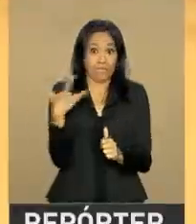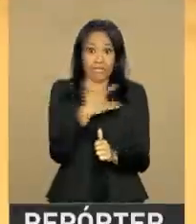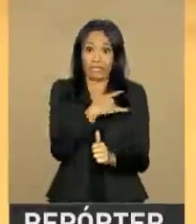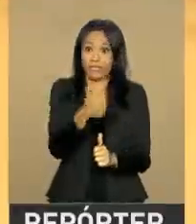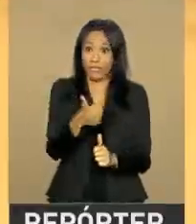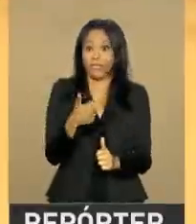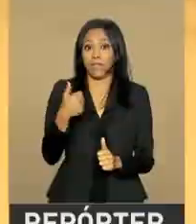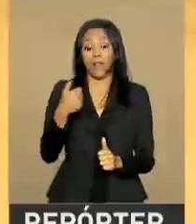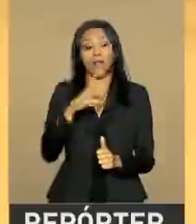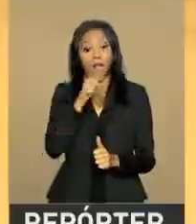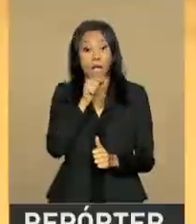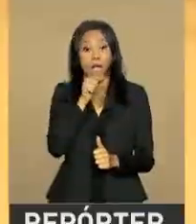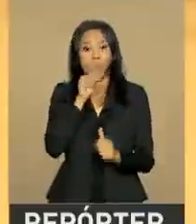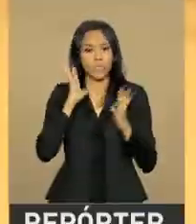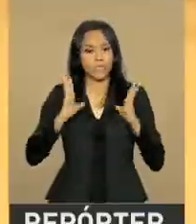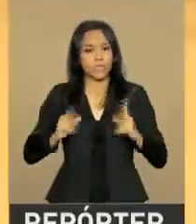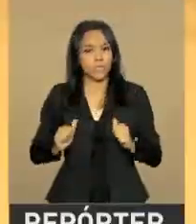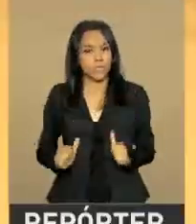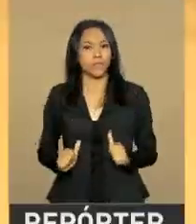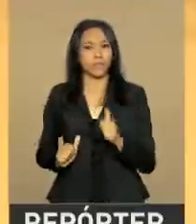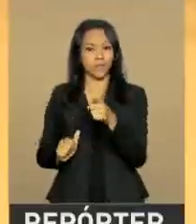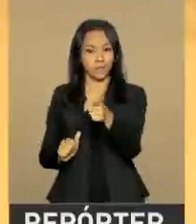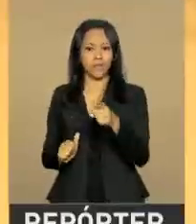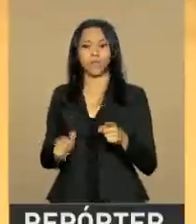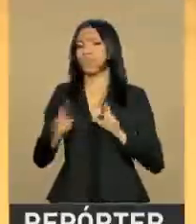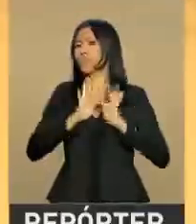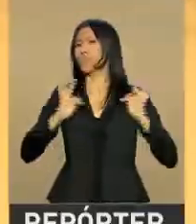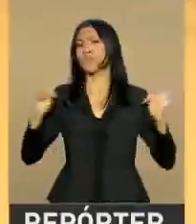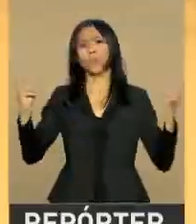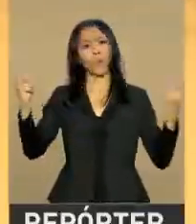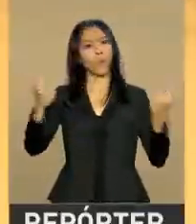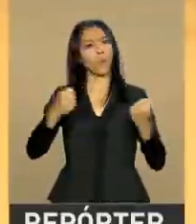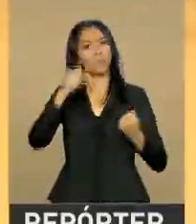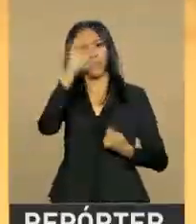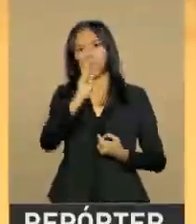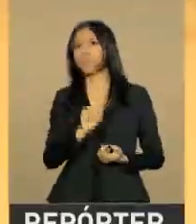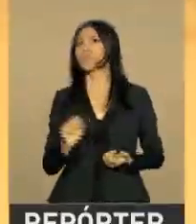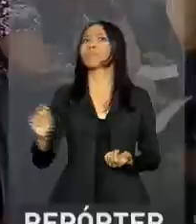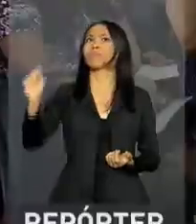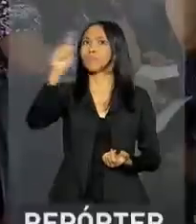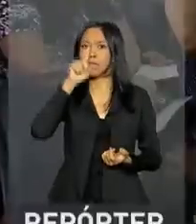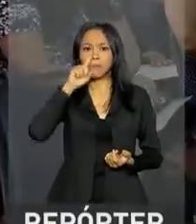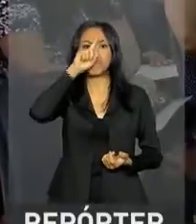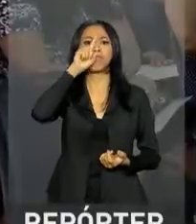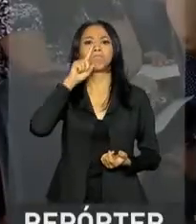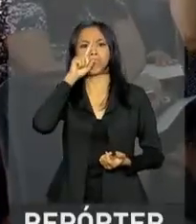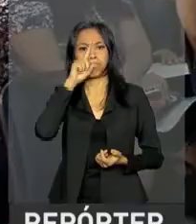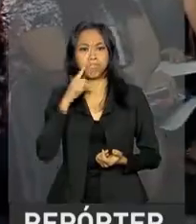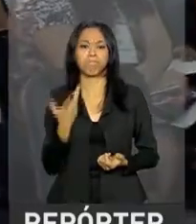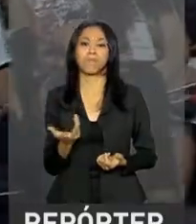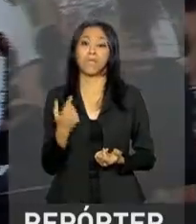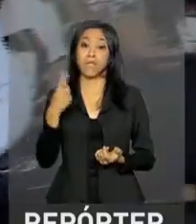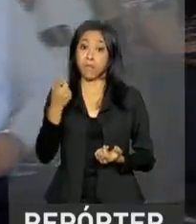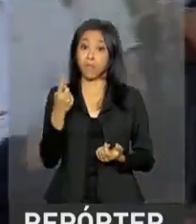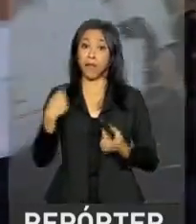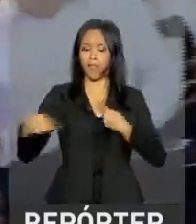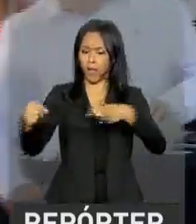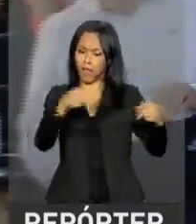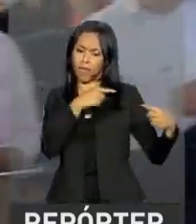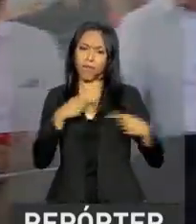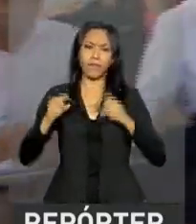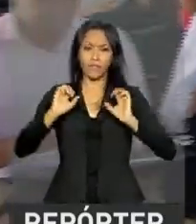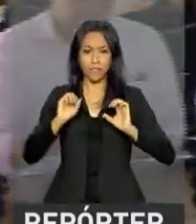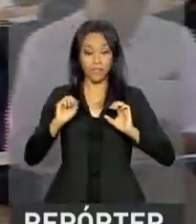está só no distrito federal que os urbanos de todo o país estão ameaçados e para discutir a recuperação ea preservação